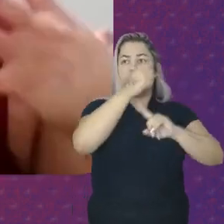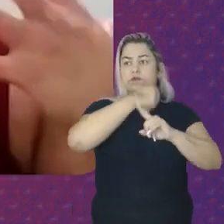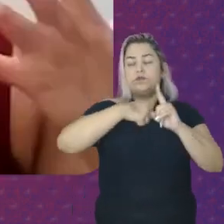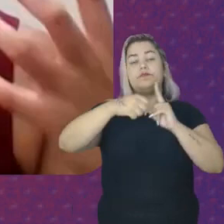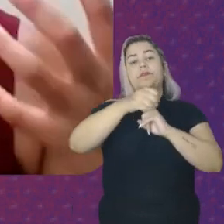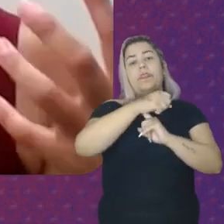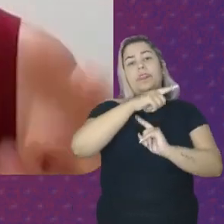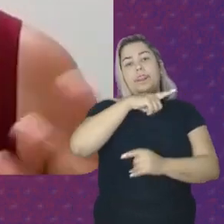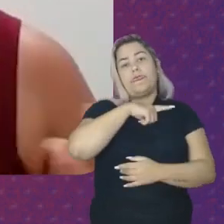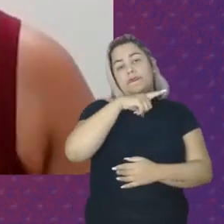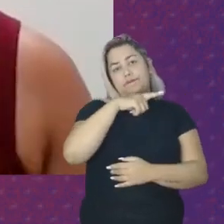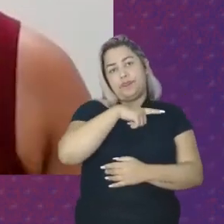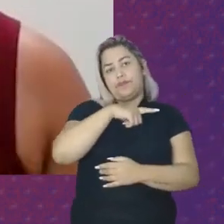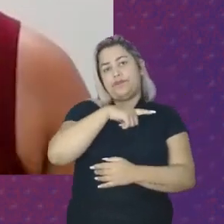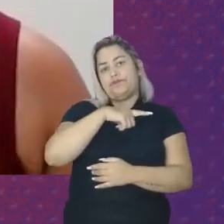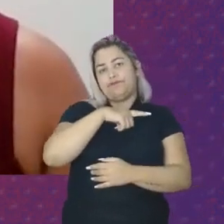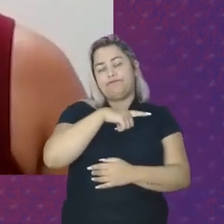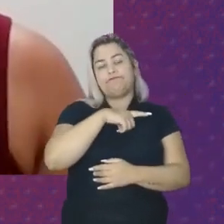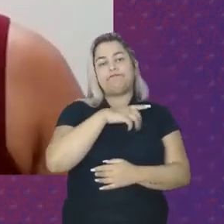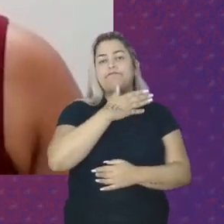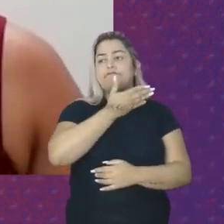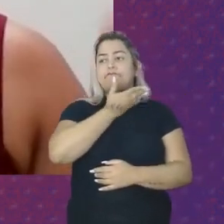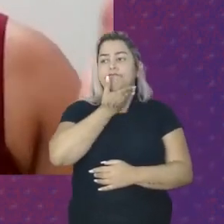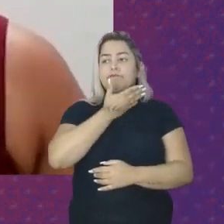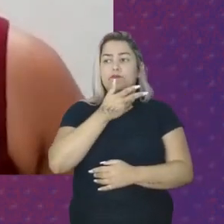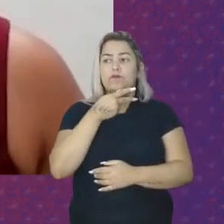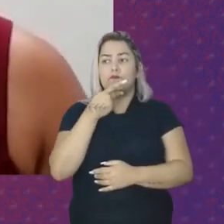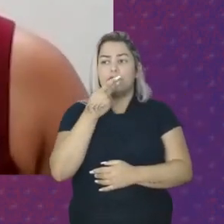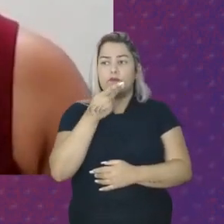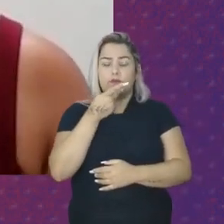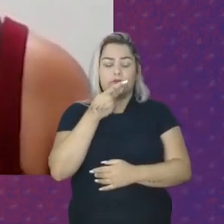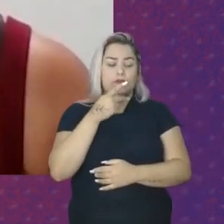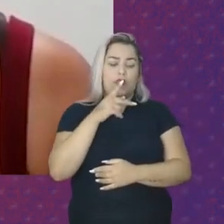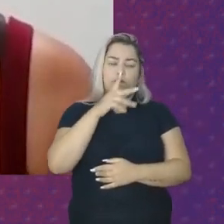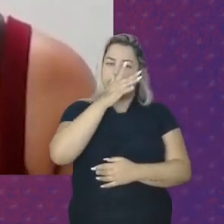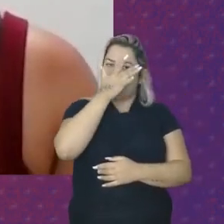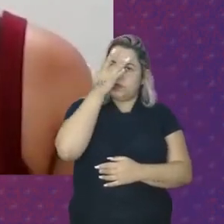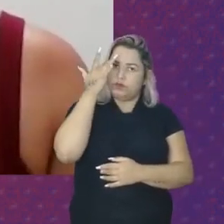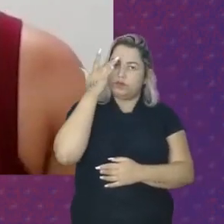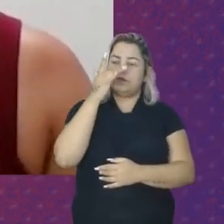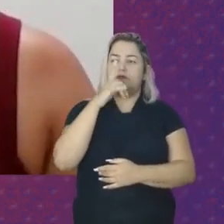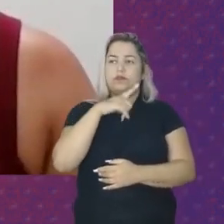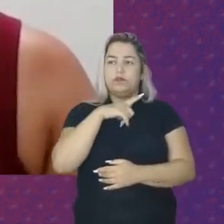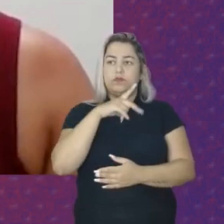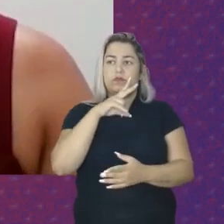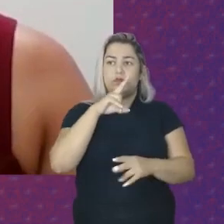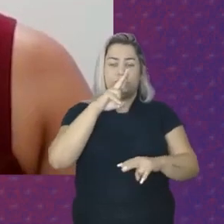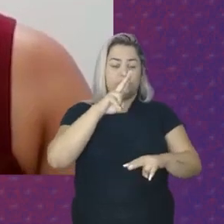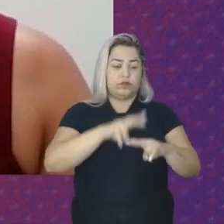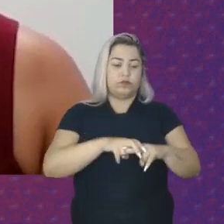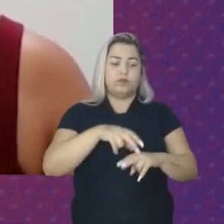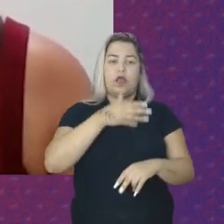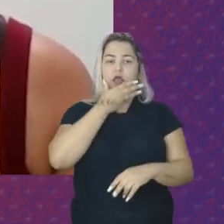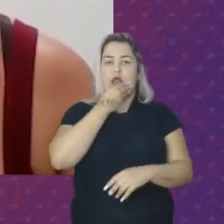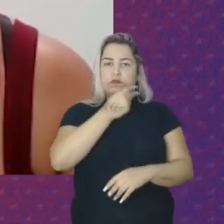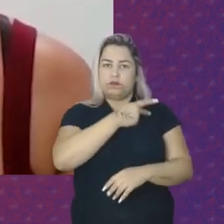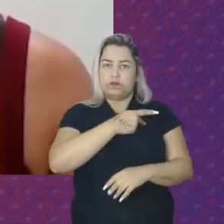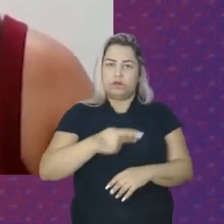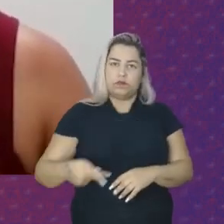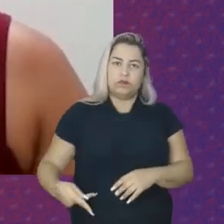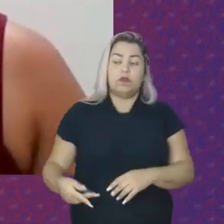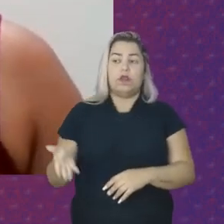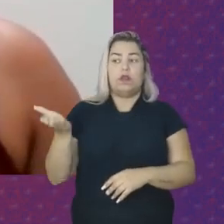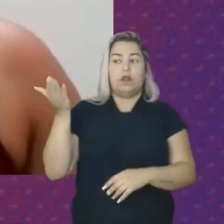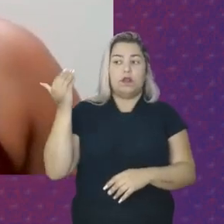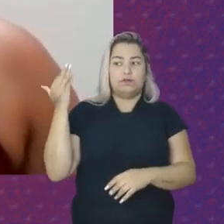tinha como porta-voz principal a pessoa que estava ocupando a cadeira de presidente da República na